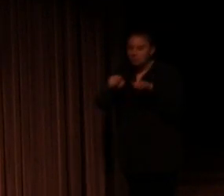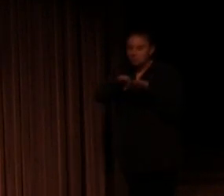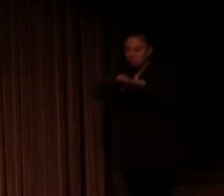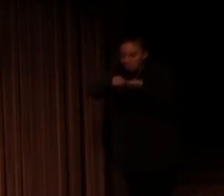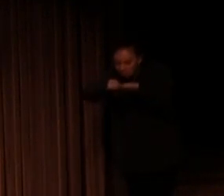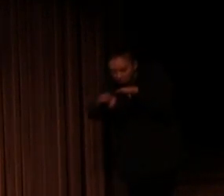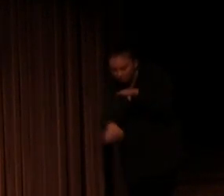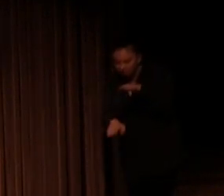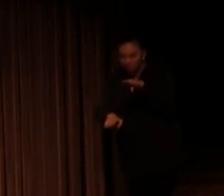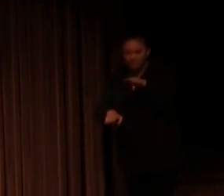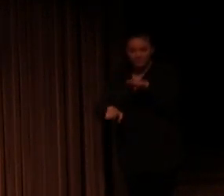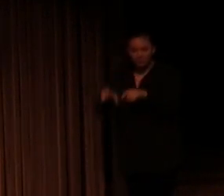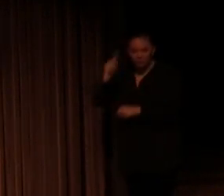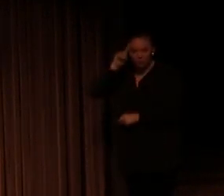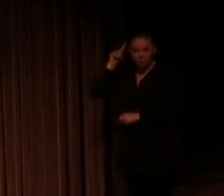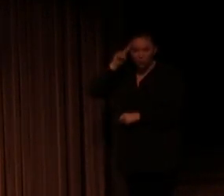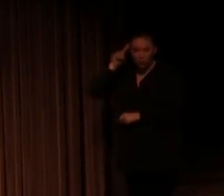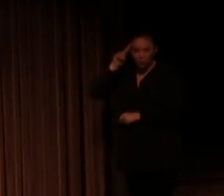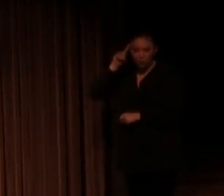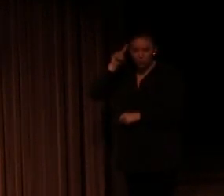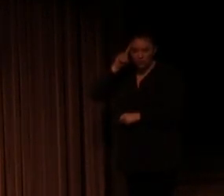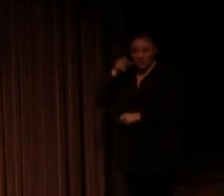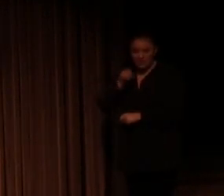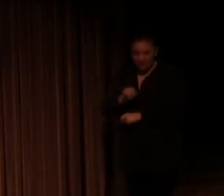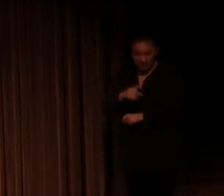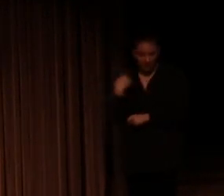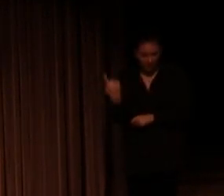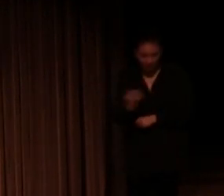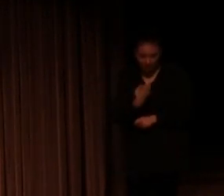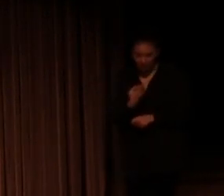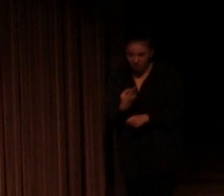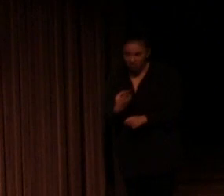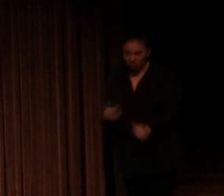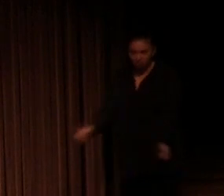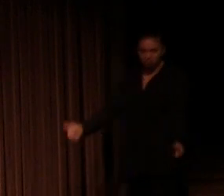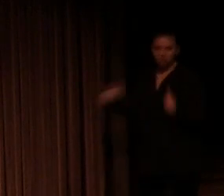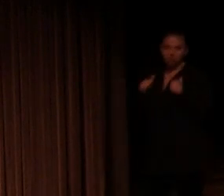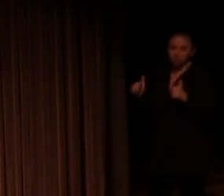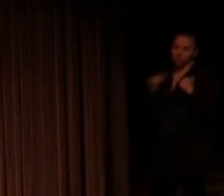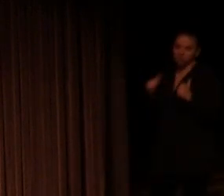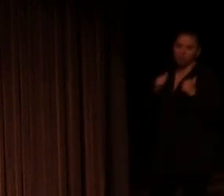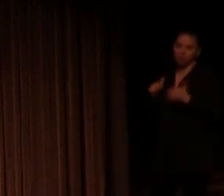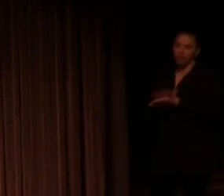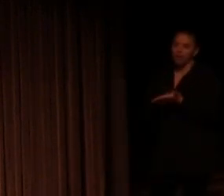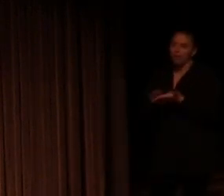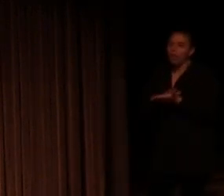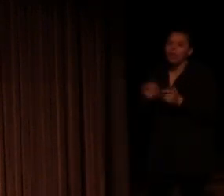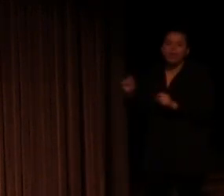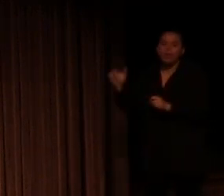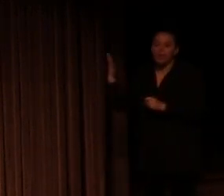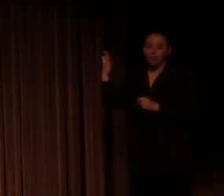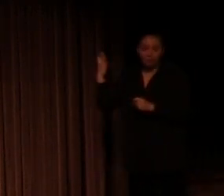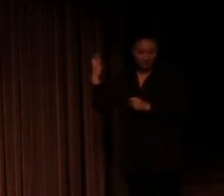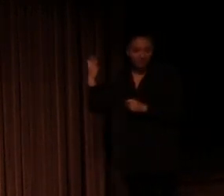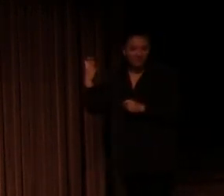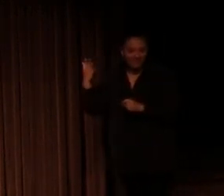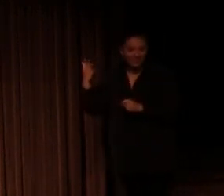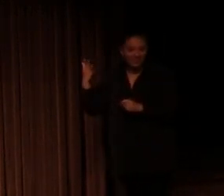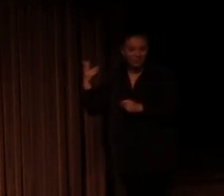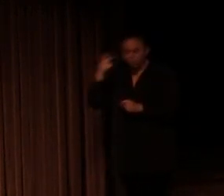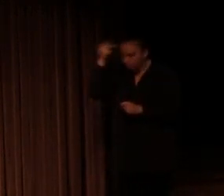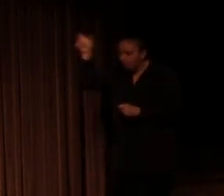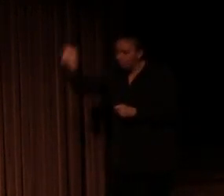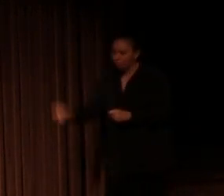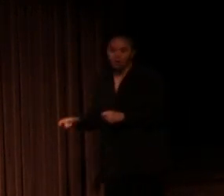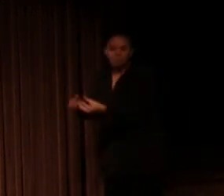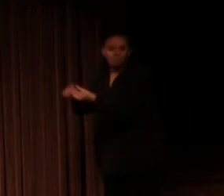santo dia se nós ficarmos parados certamente certamente alguém ficará para trás alguém ficará